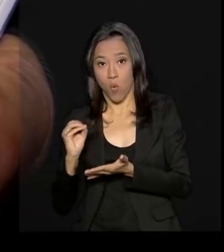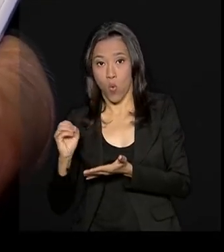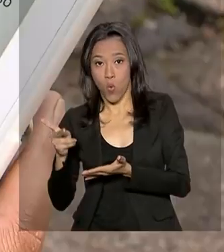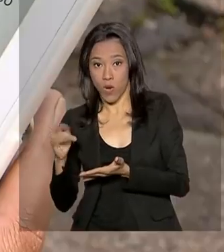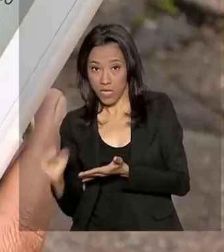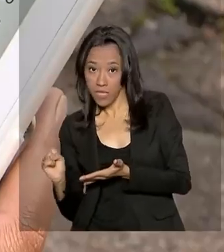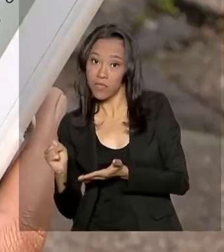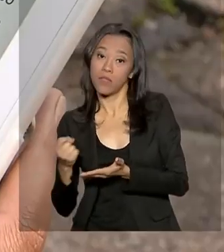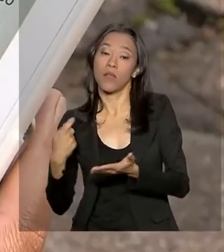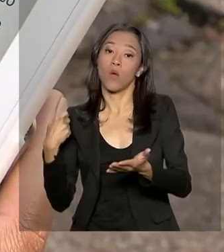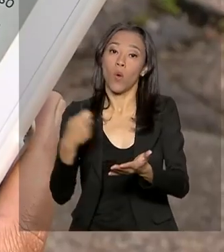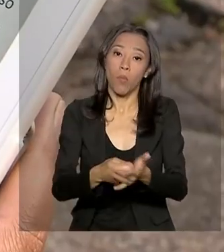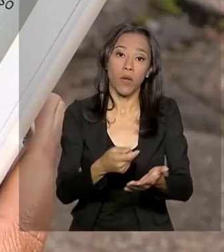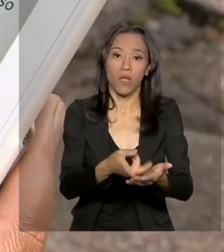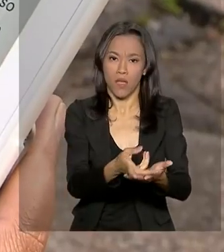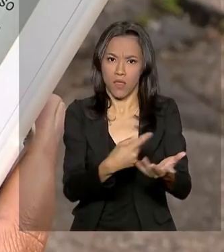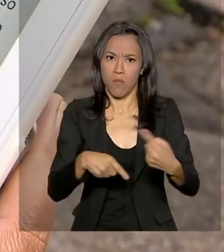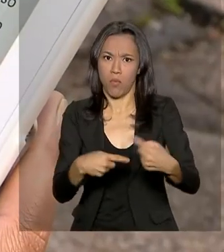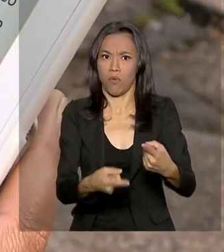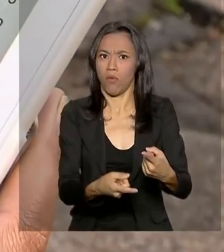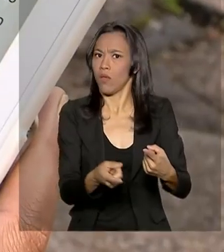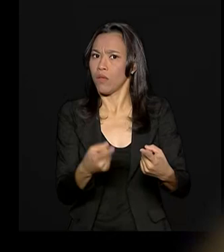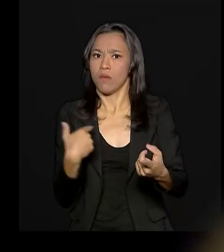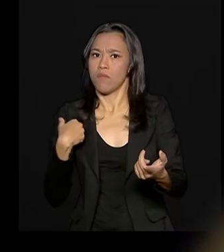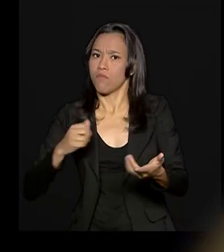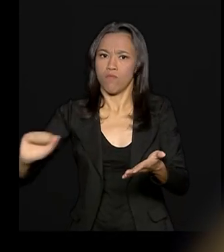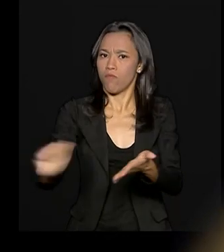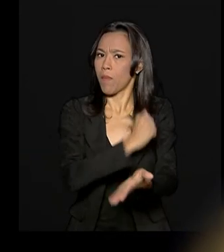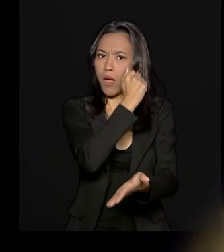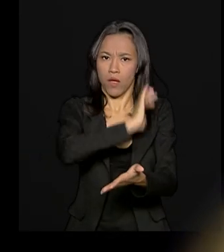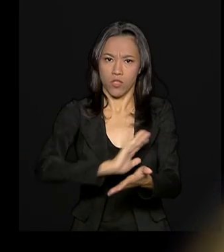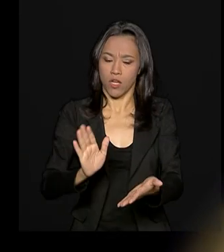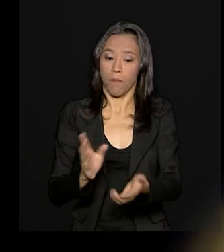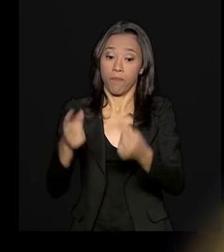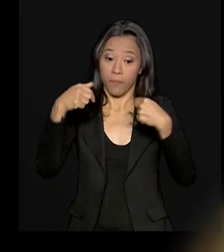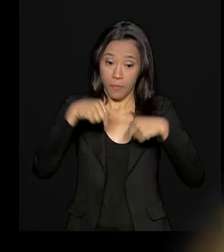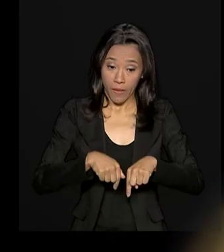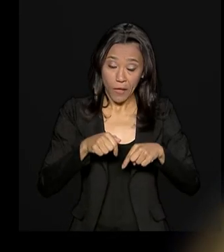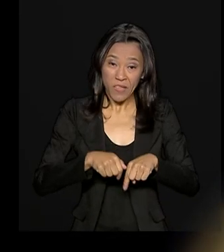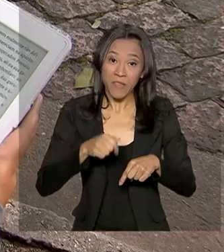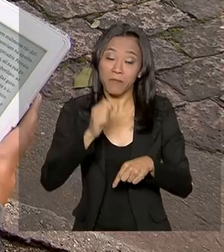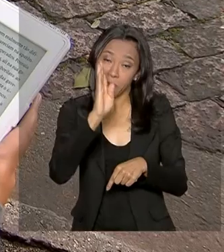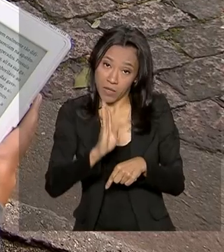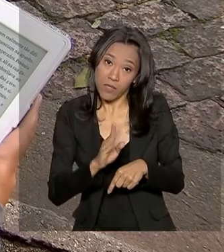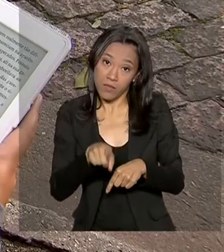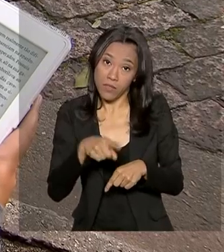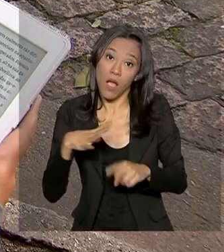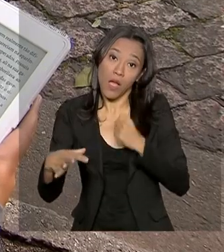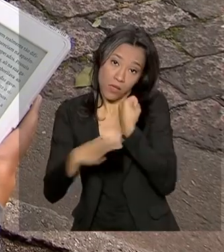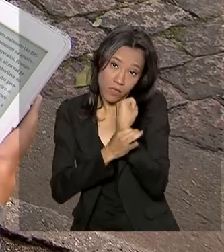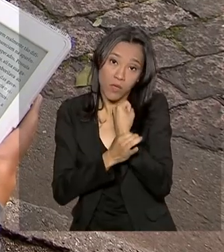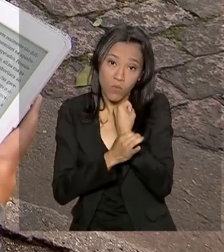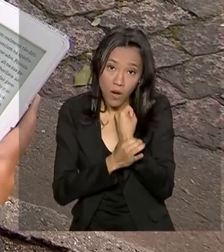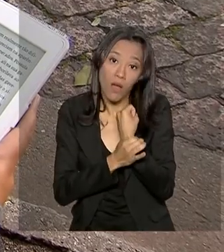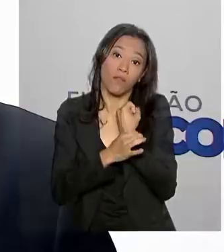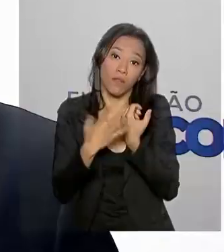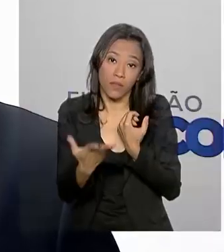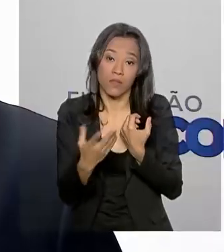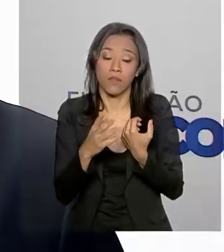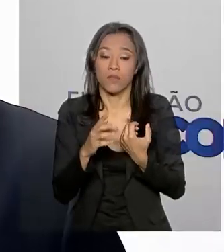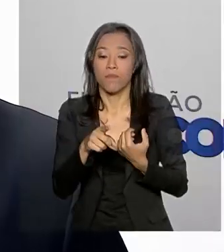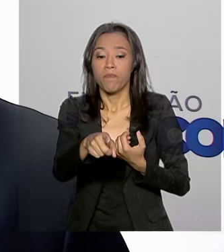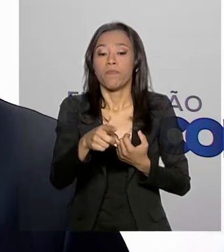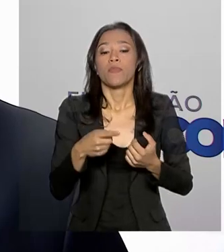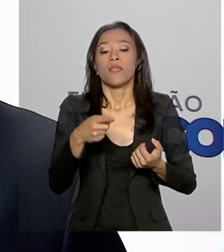eles se o caso tivesse ocorrido por aqui o código brasileiro de direito do consumidor garantiria outras medidas